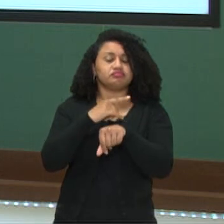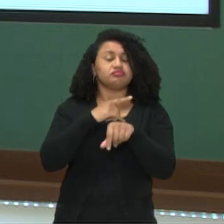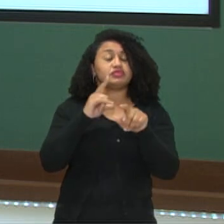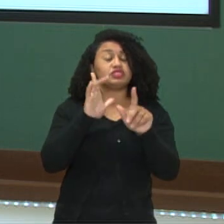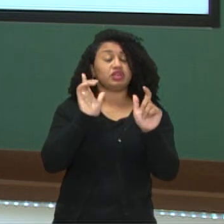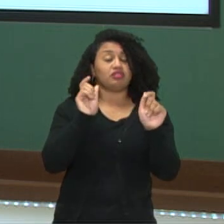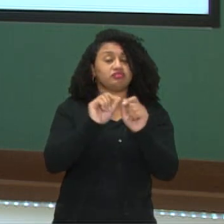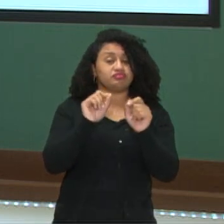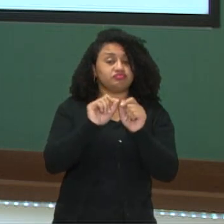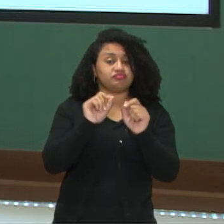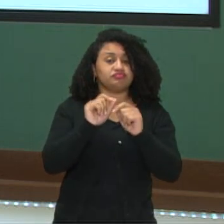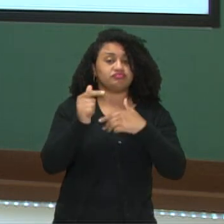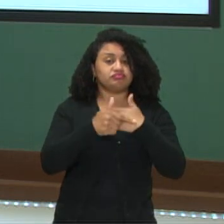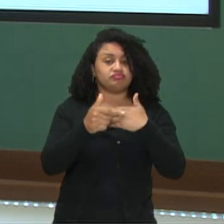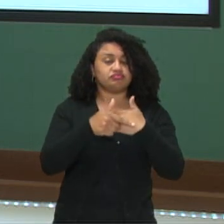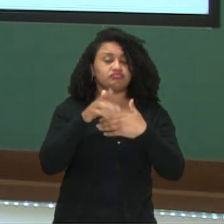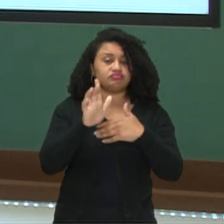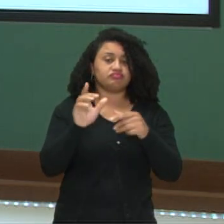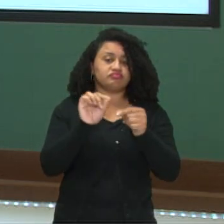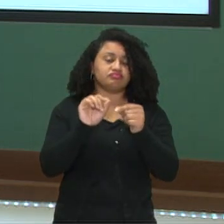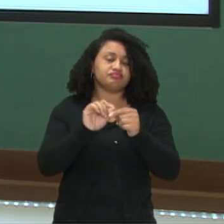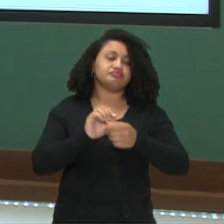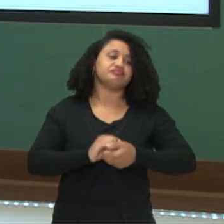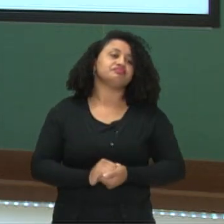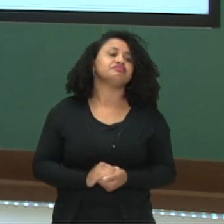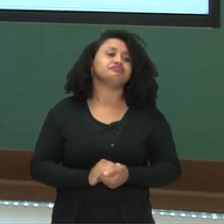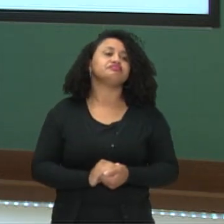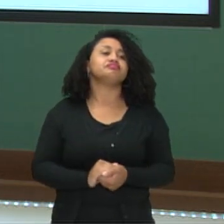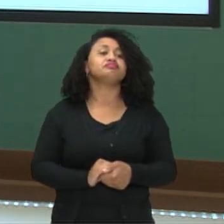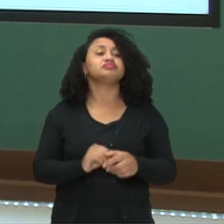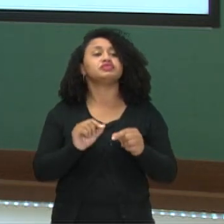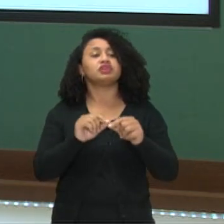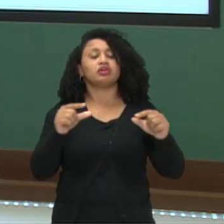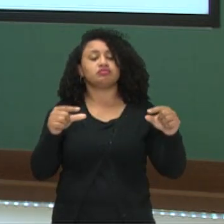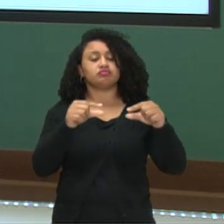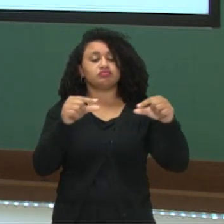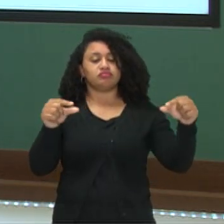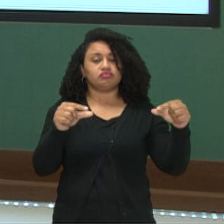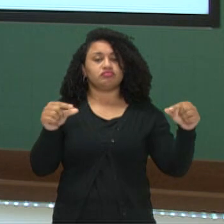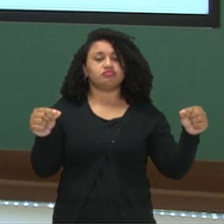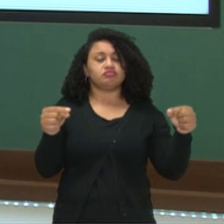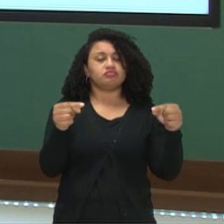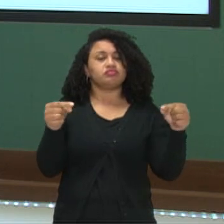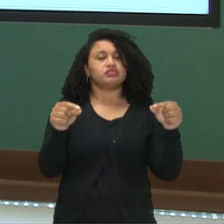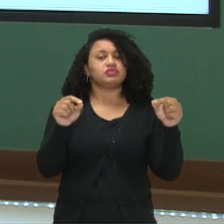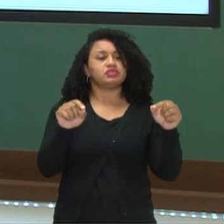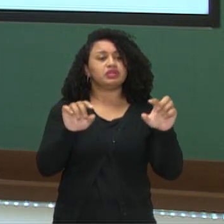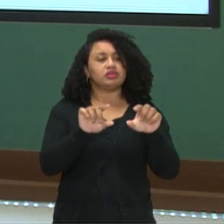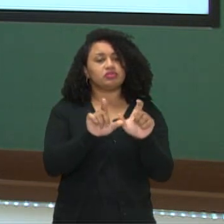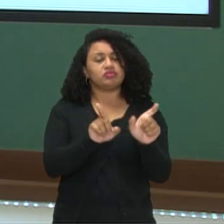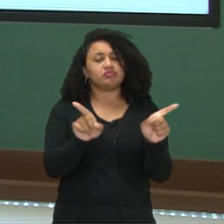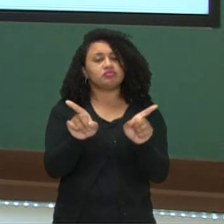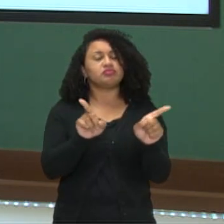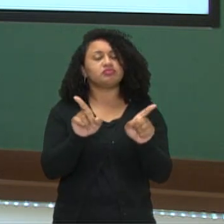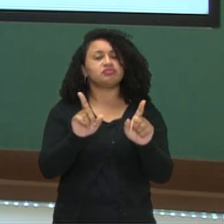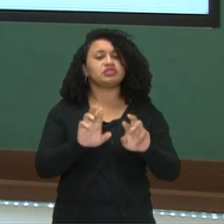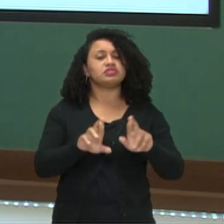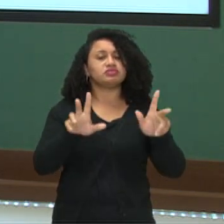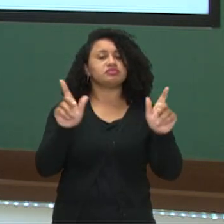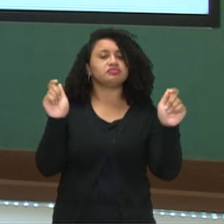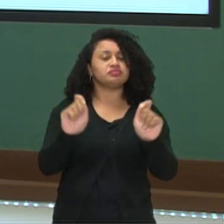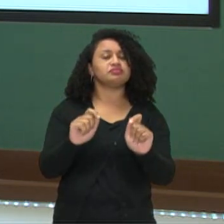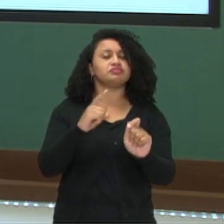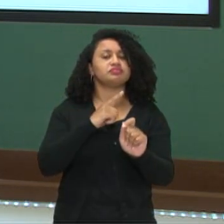um capacitor, né? Em paralelo. E aí você liga aqui nas extremidades uma diferença de